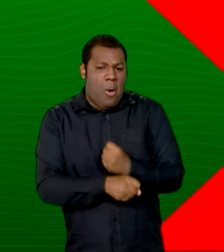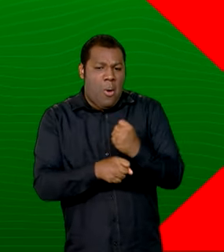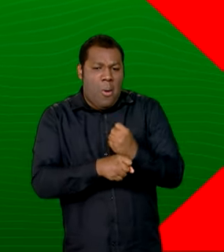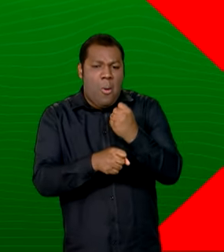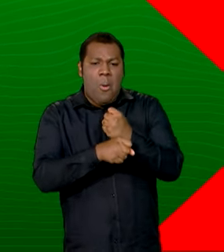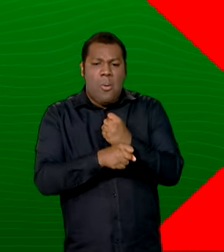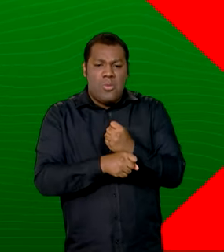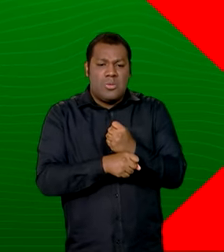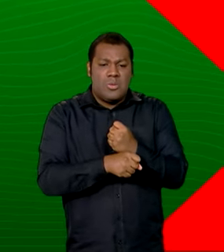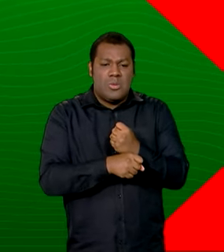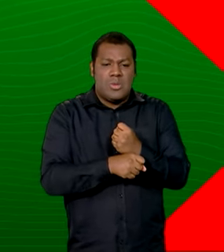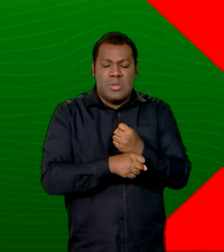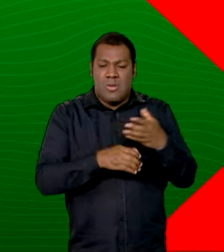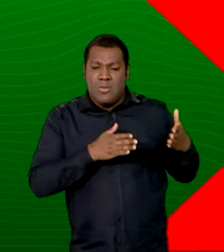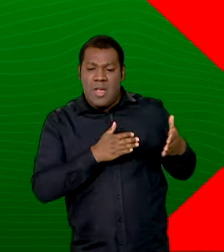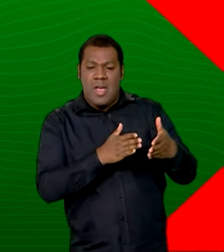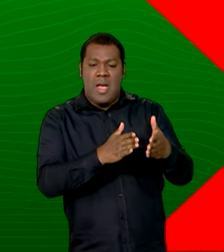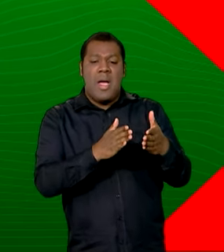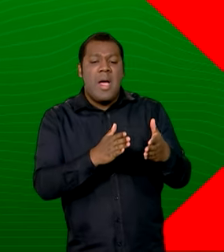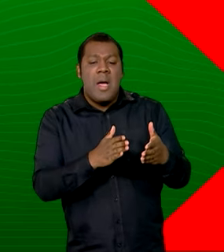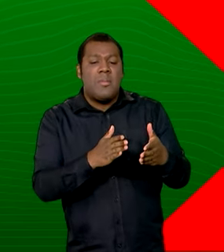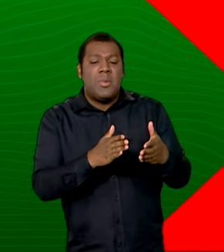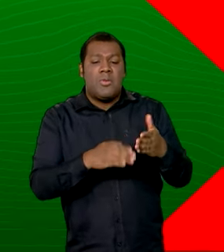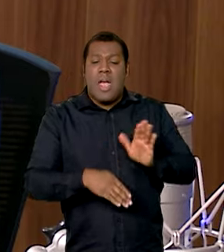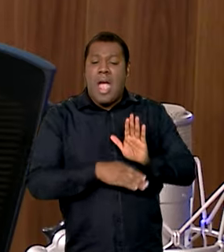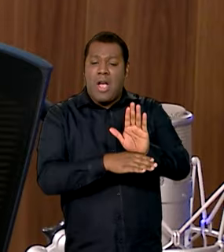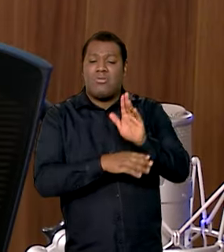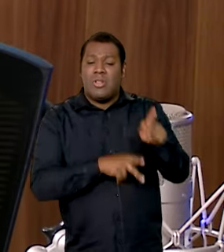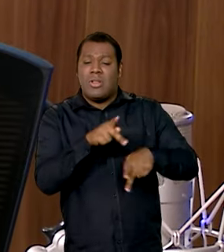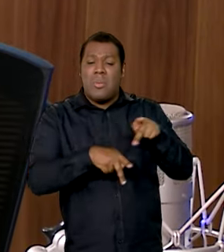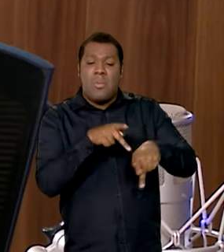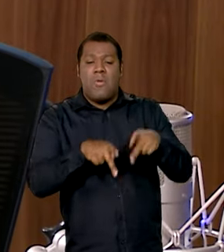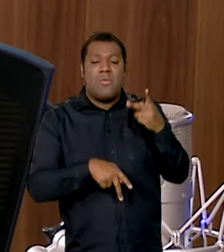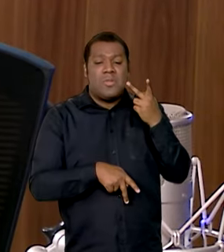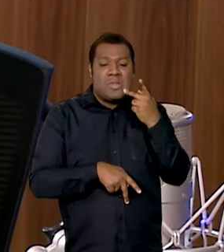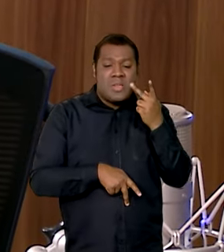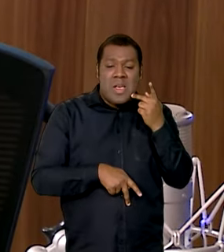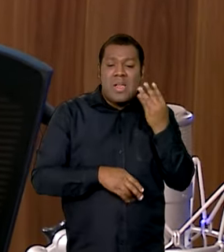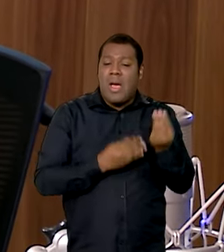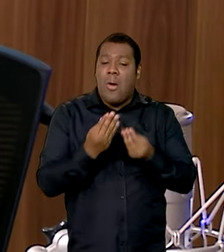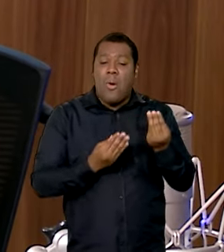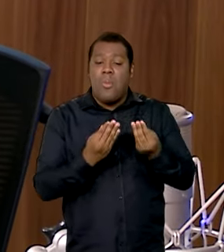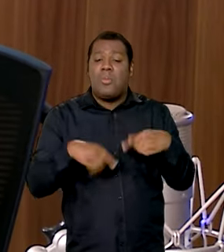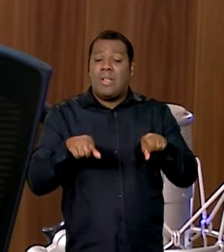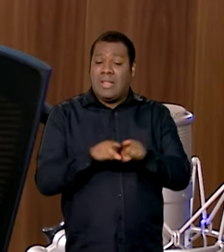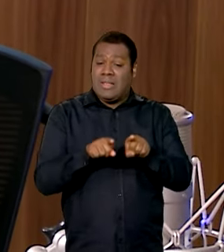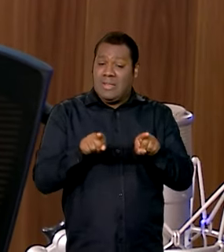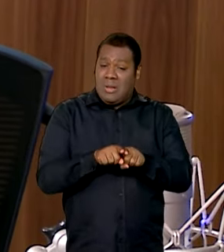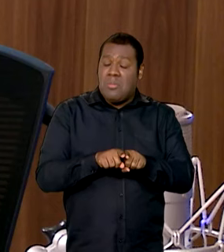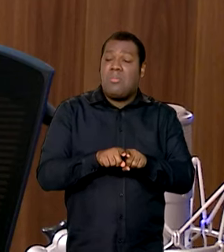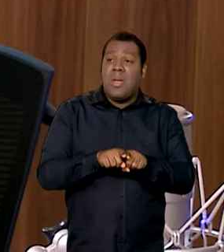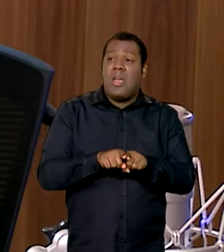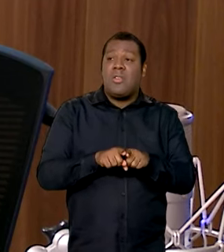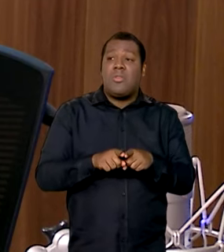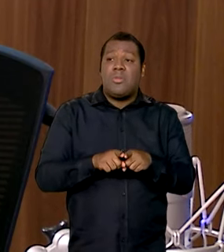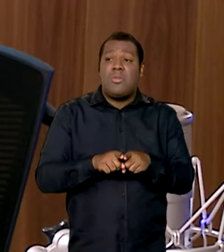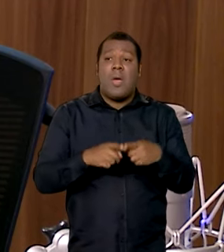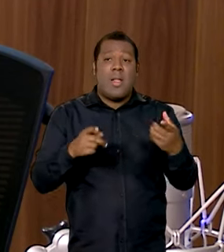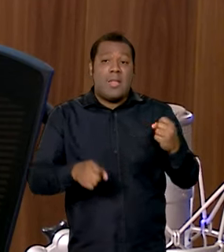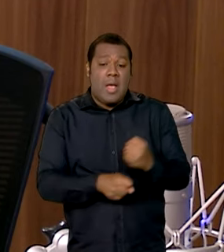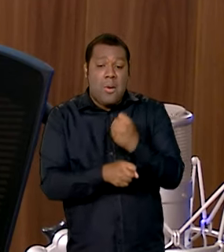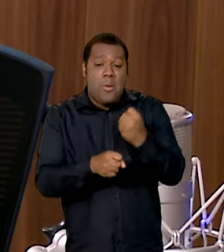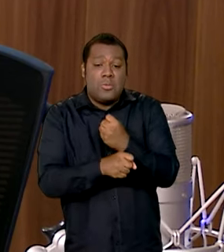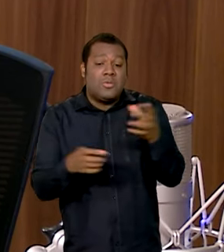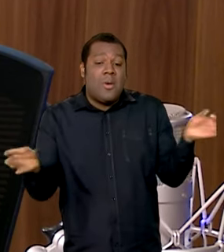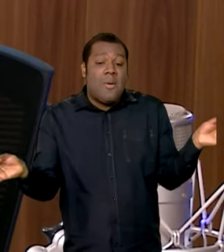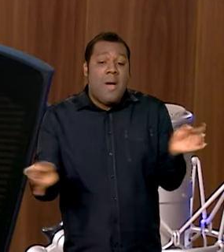e qual o prazo de conclusão olha Eh Jocasta Parabéns aí pela pergunta o presidente Lula ficou